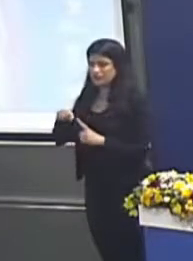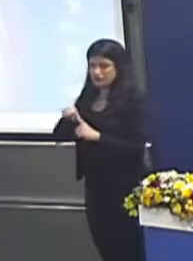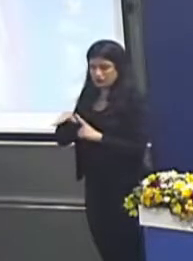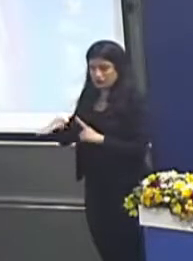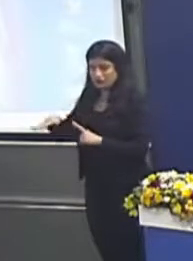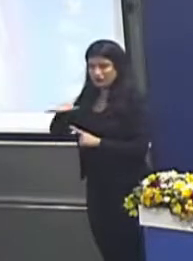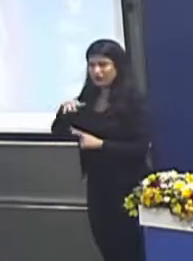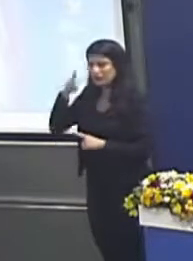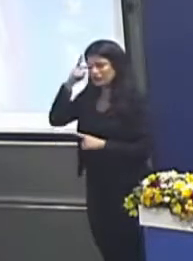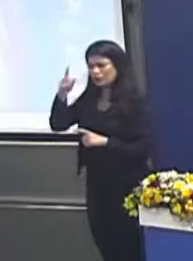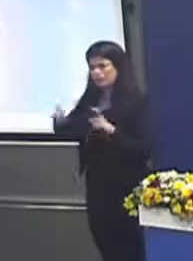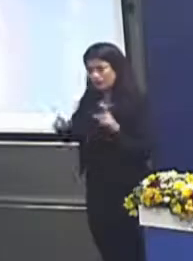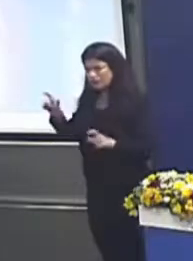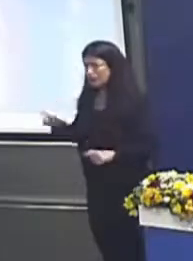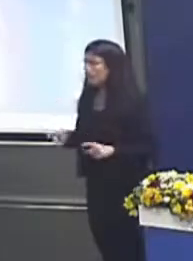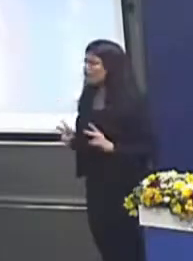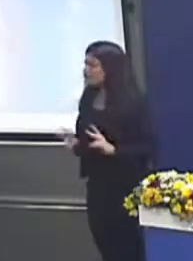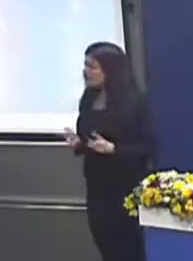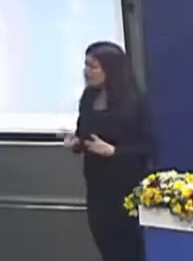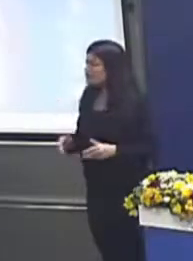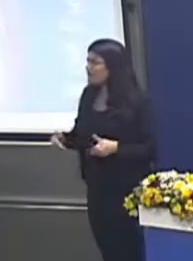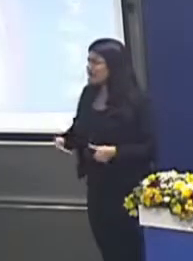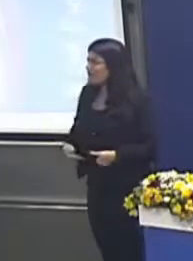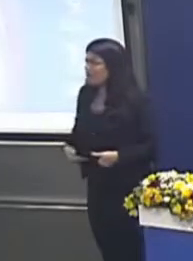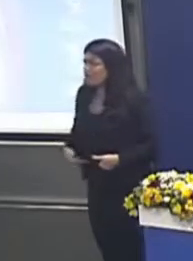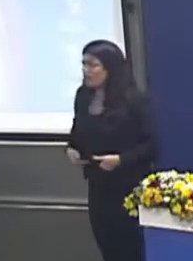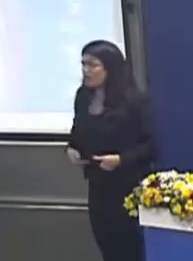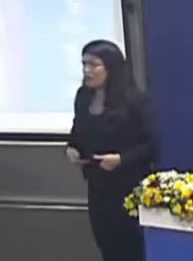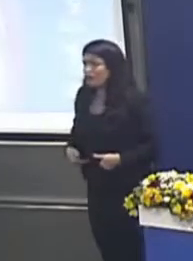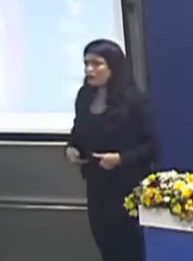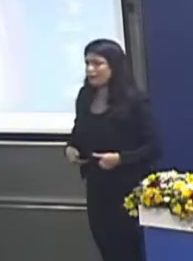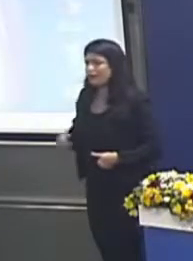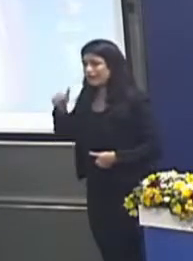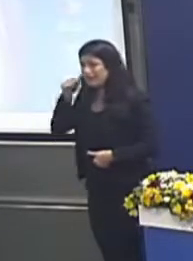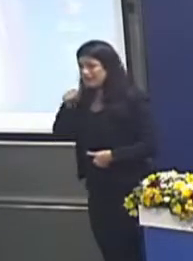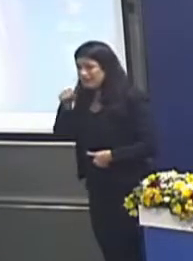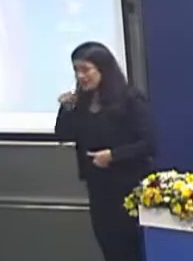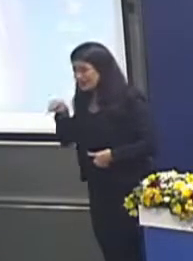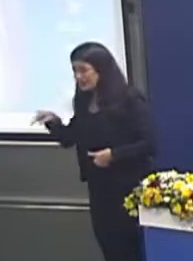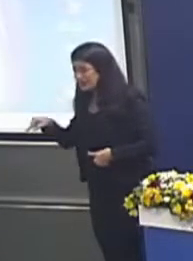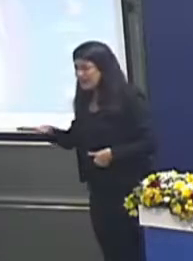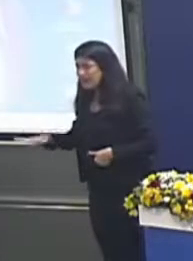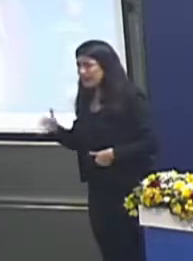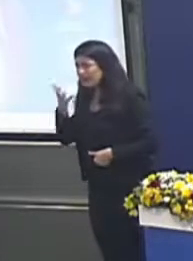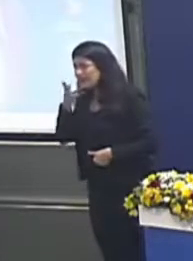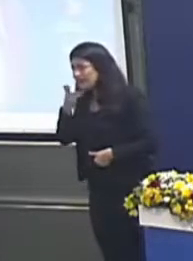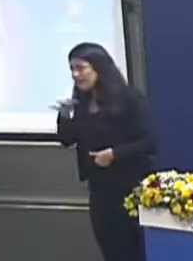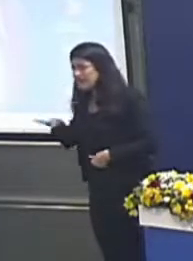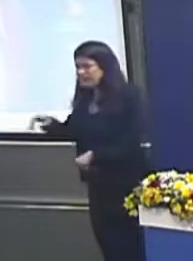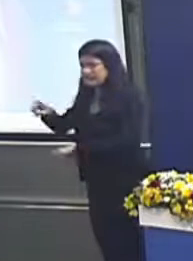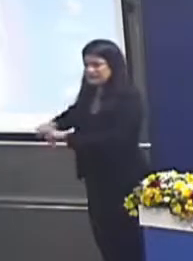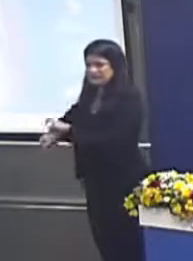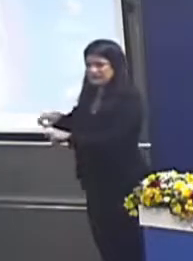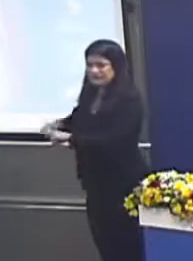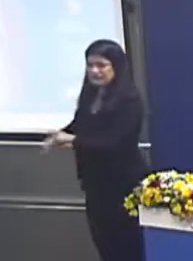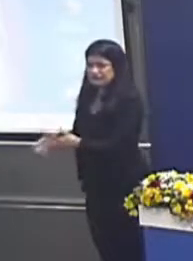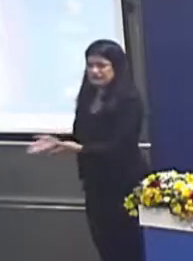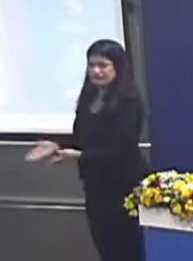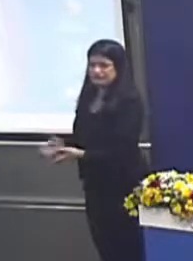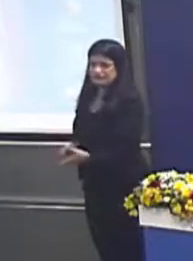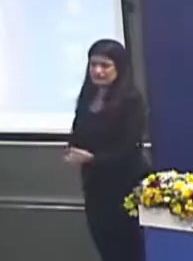onde pessoas passam fome, onde meninas são violentadas, onde crianças são